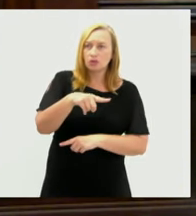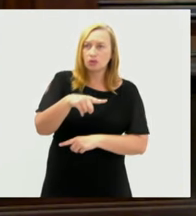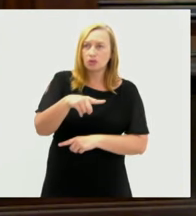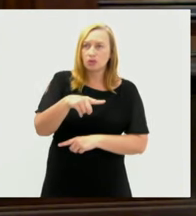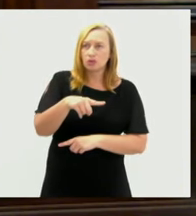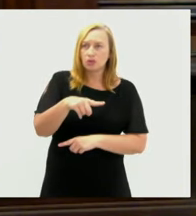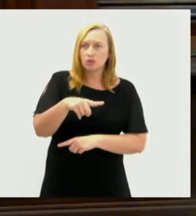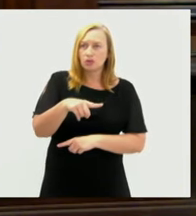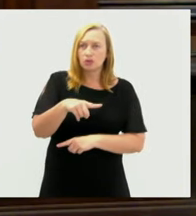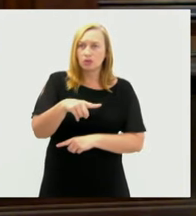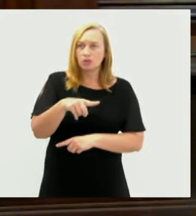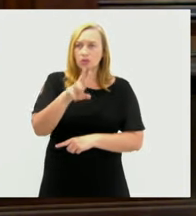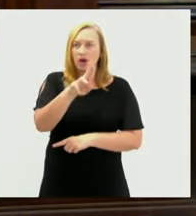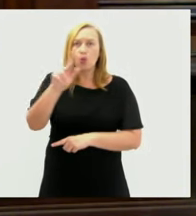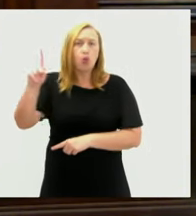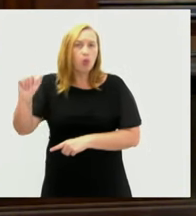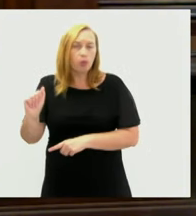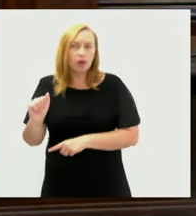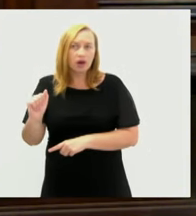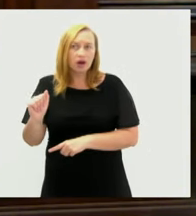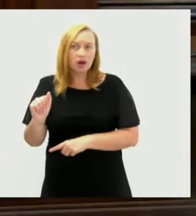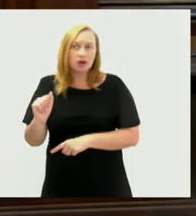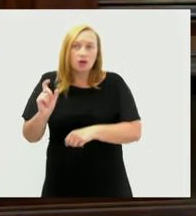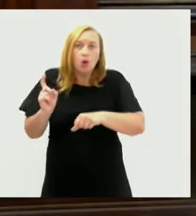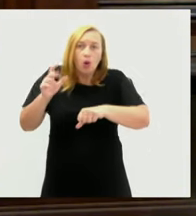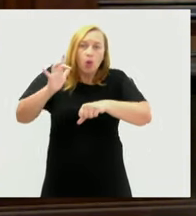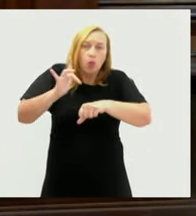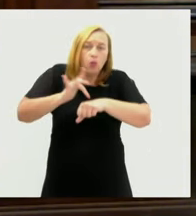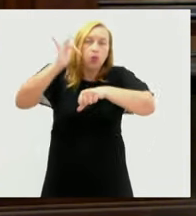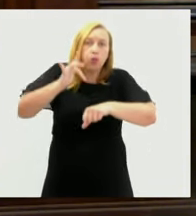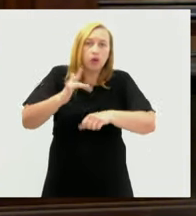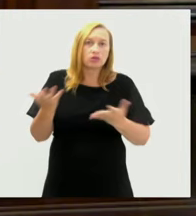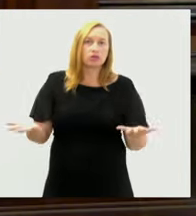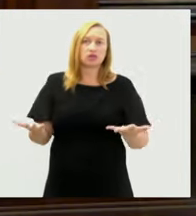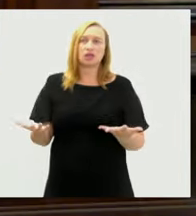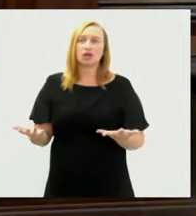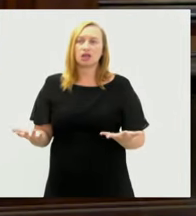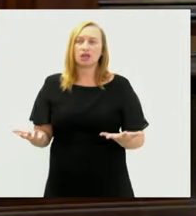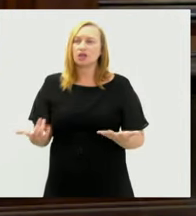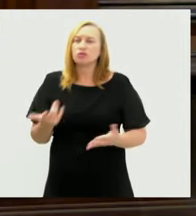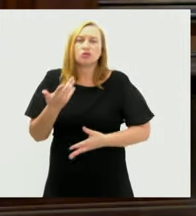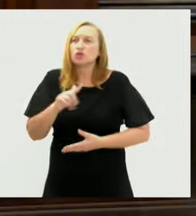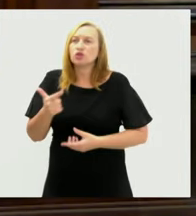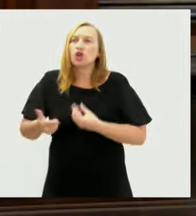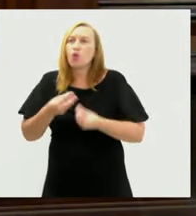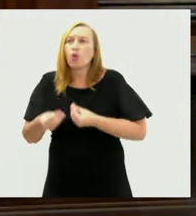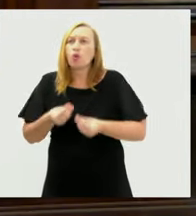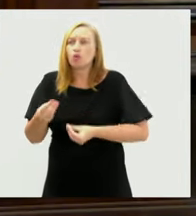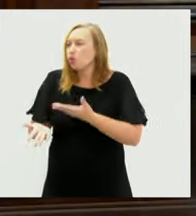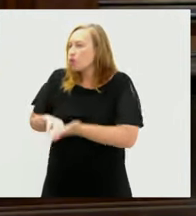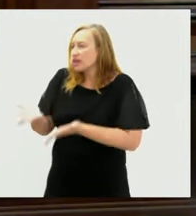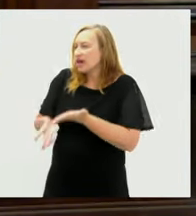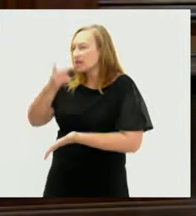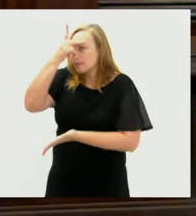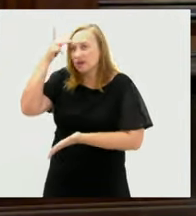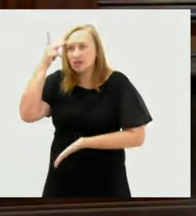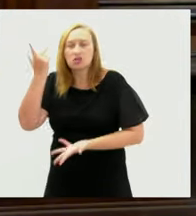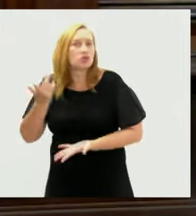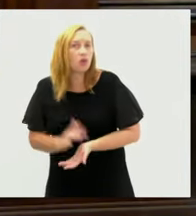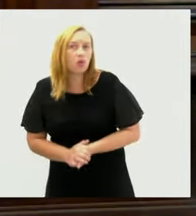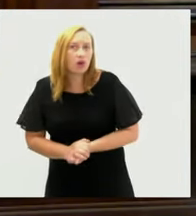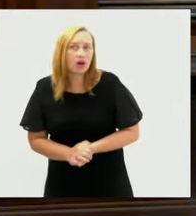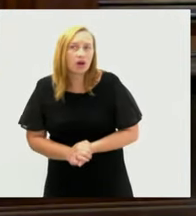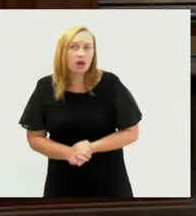dignidade é essa? Não dá para tratar as pessoas dentro da favela e da periferia como se fossem cidadãos de segunda